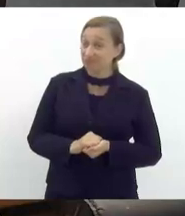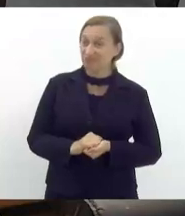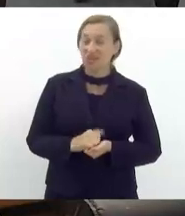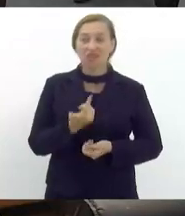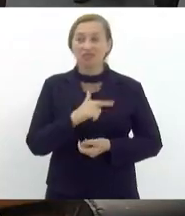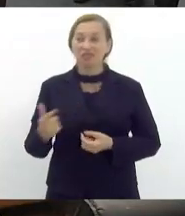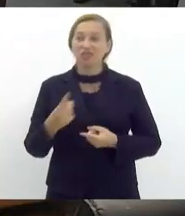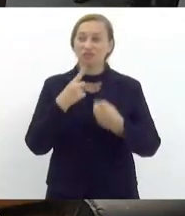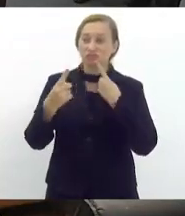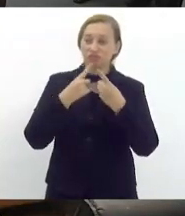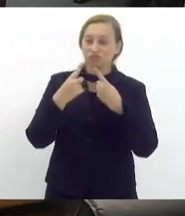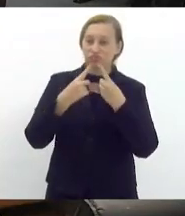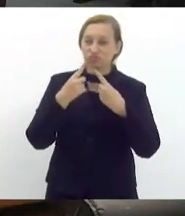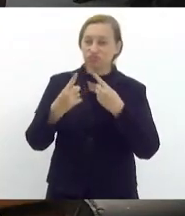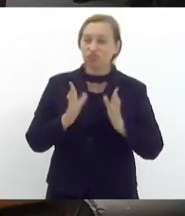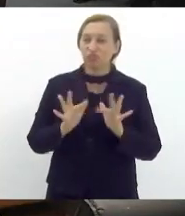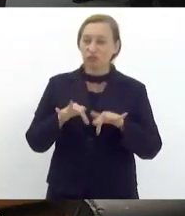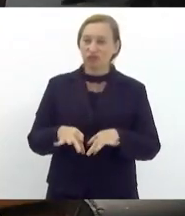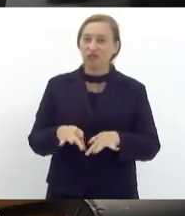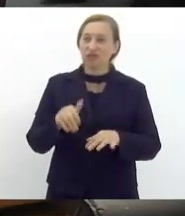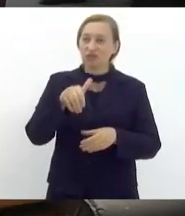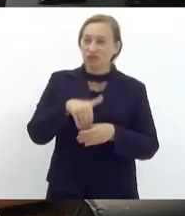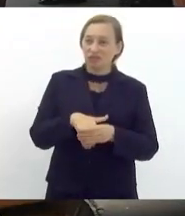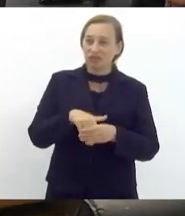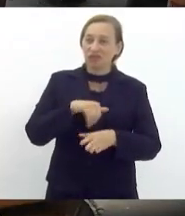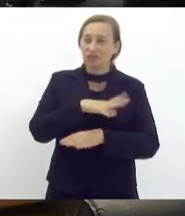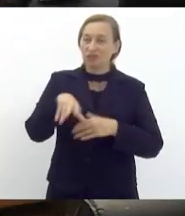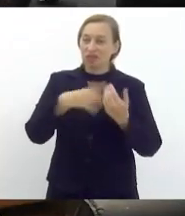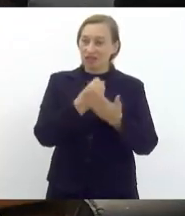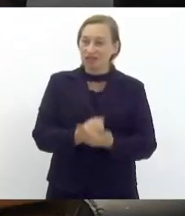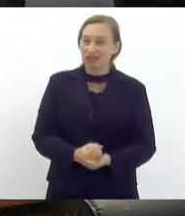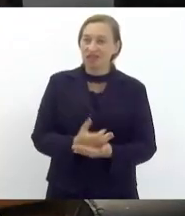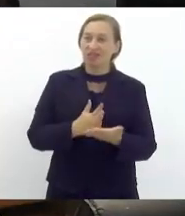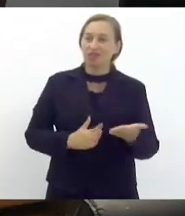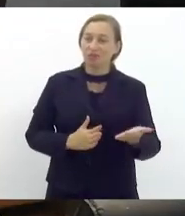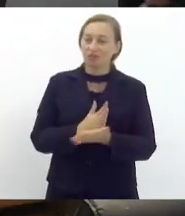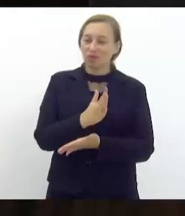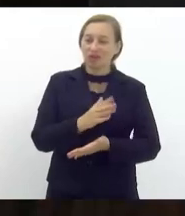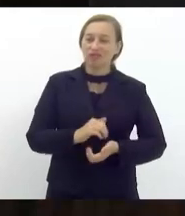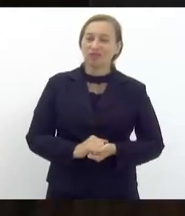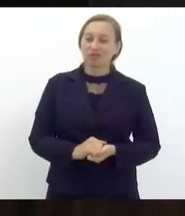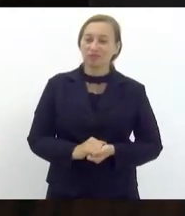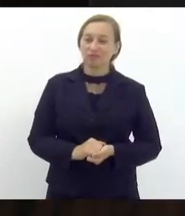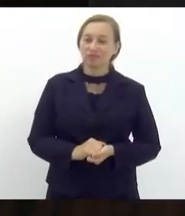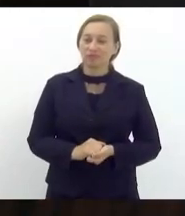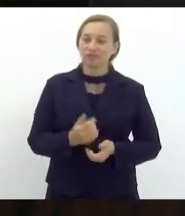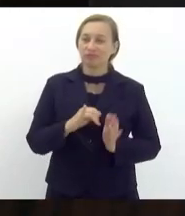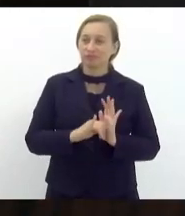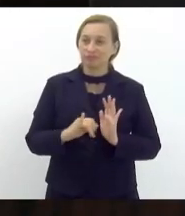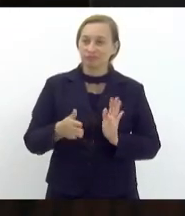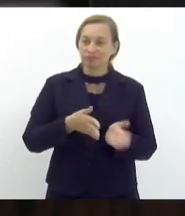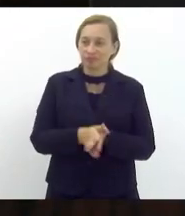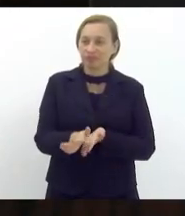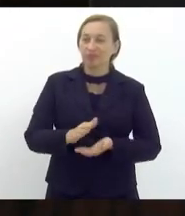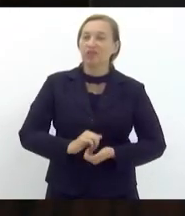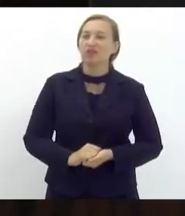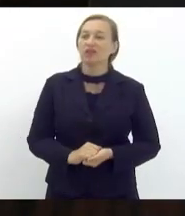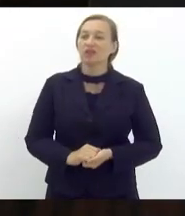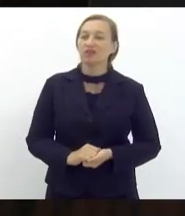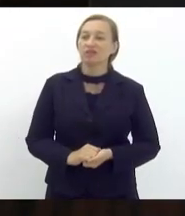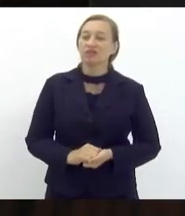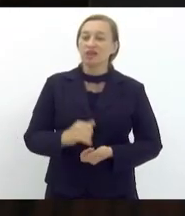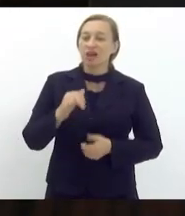não havendo mais Quem Queira discutir encerrada discussão e votação os senhores que a prova manda isso como estão aprovado vai à promulgação